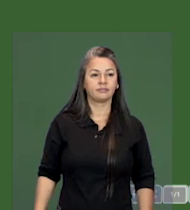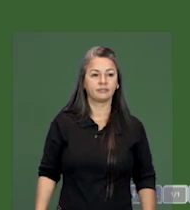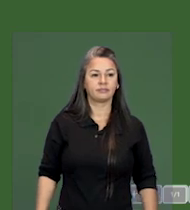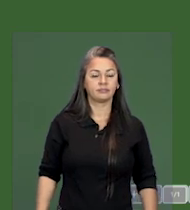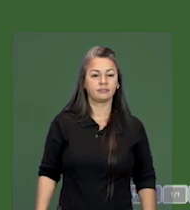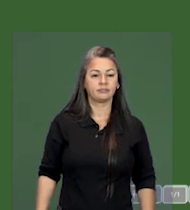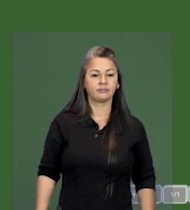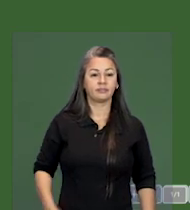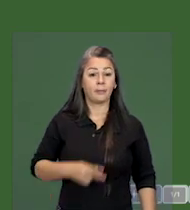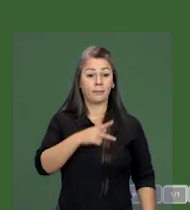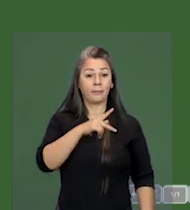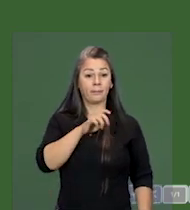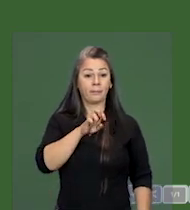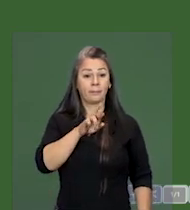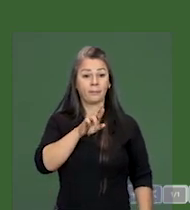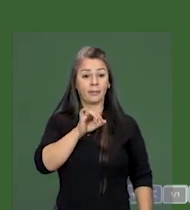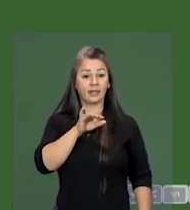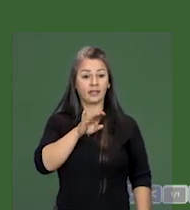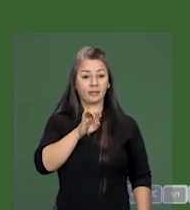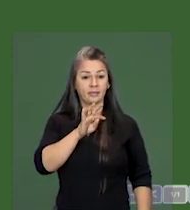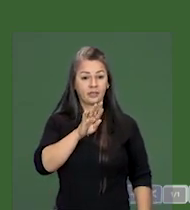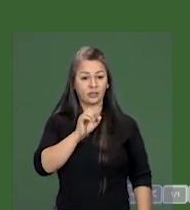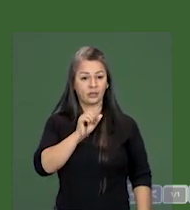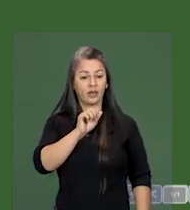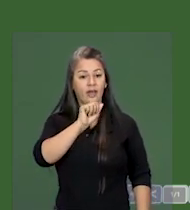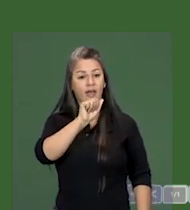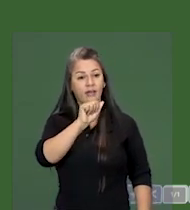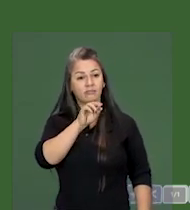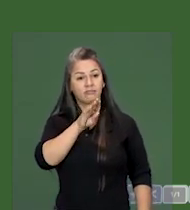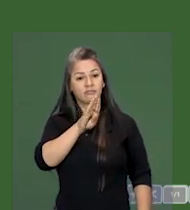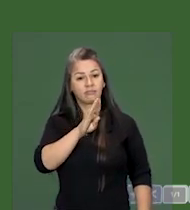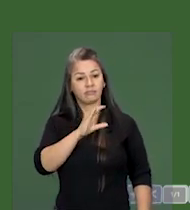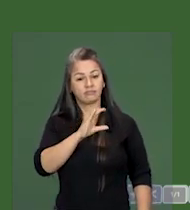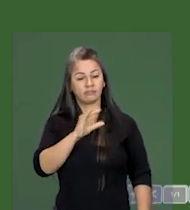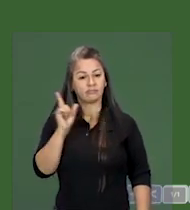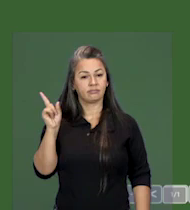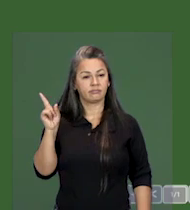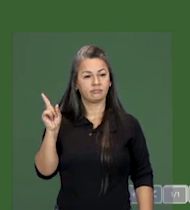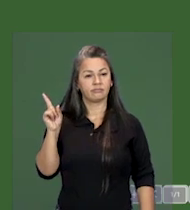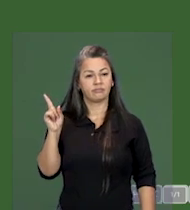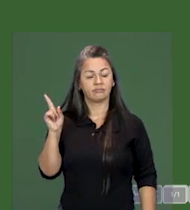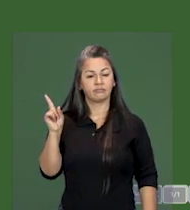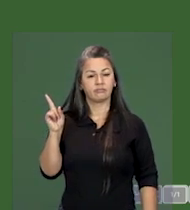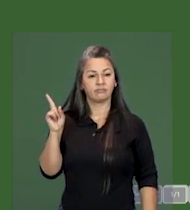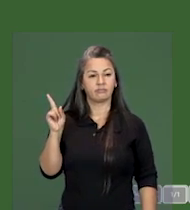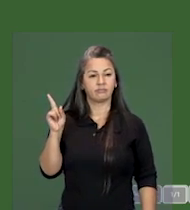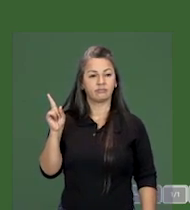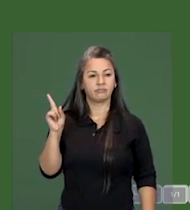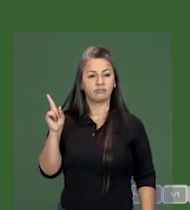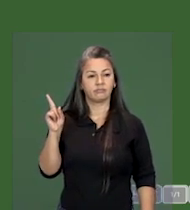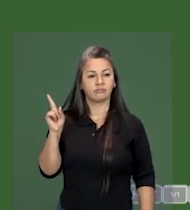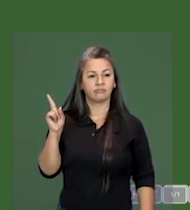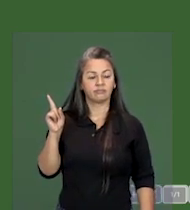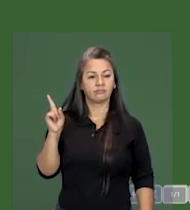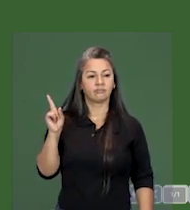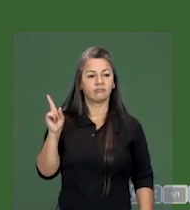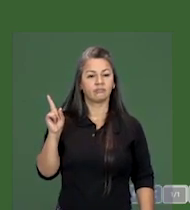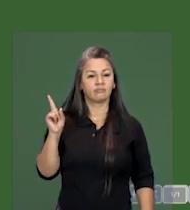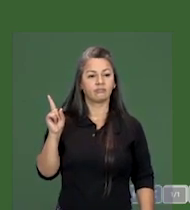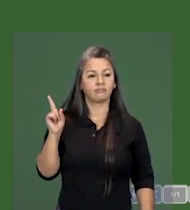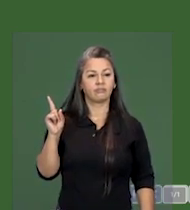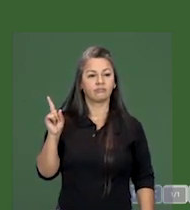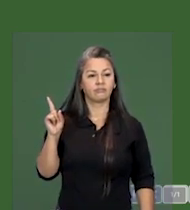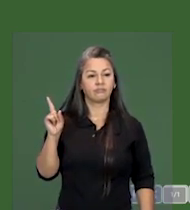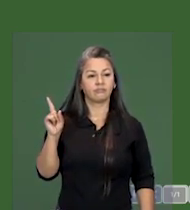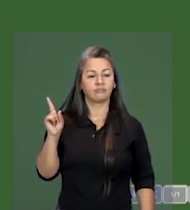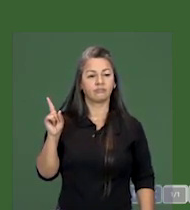o perímetro do triângulo ABC. Então, o perímetro de ABC vai ser